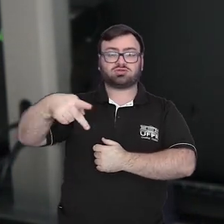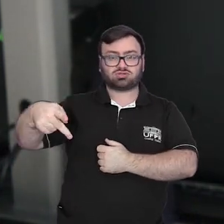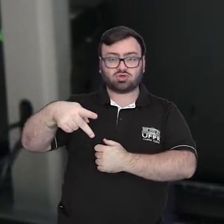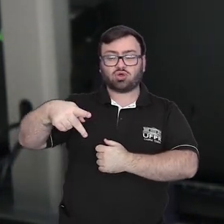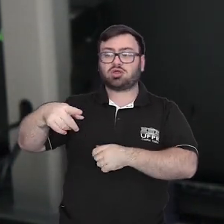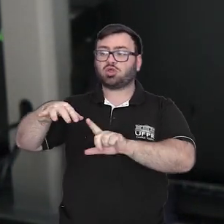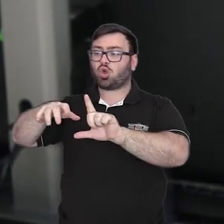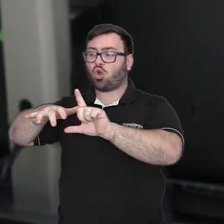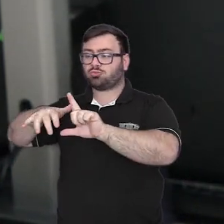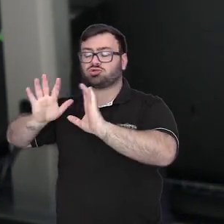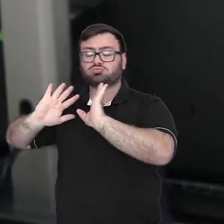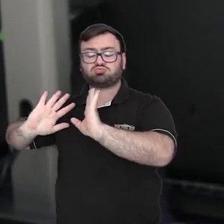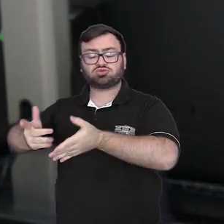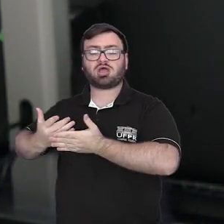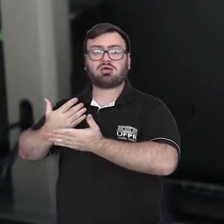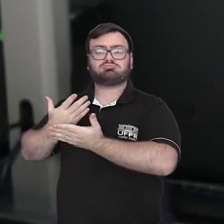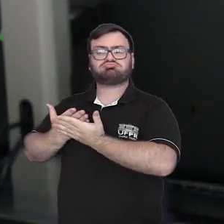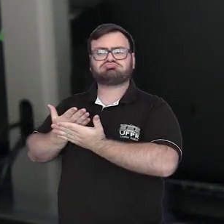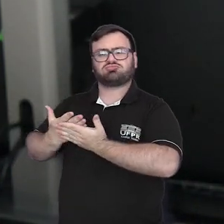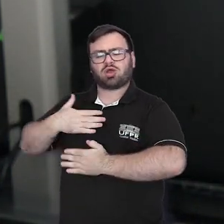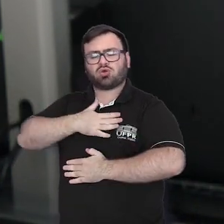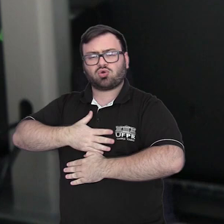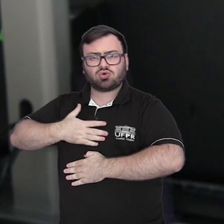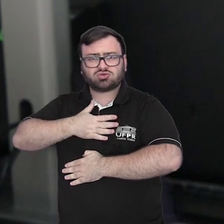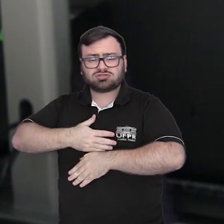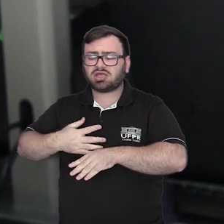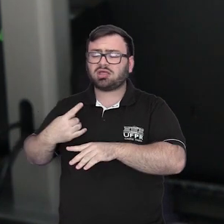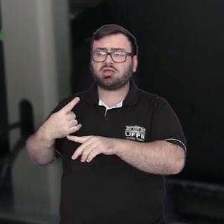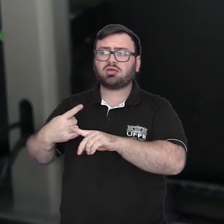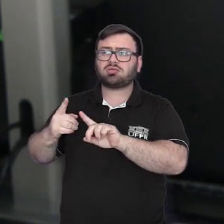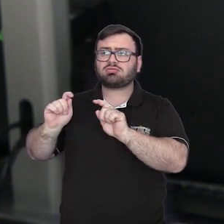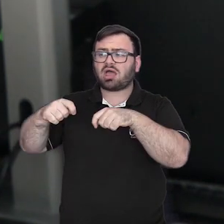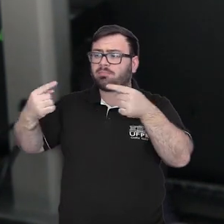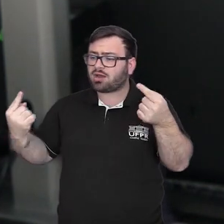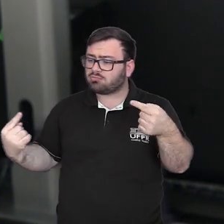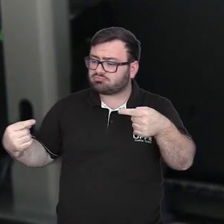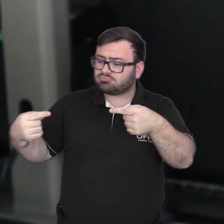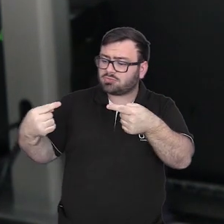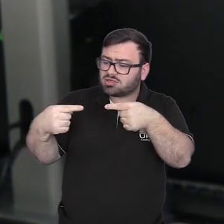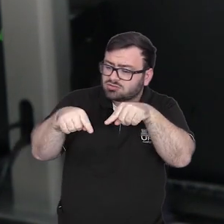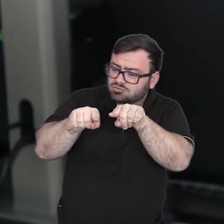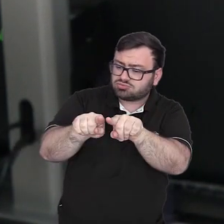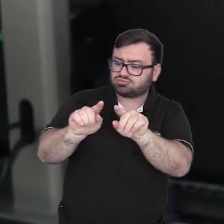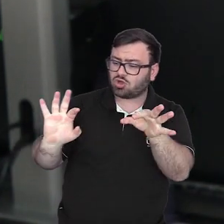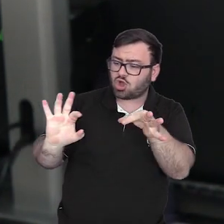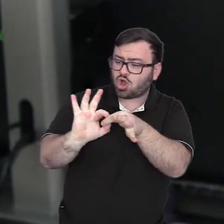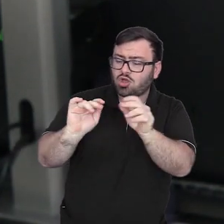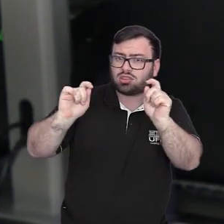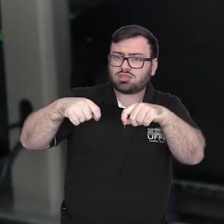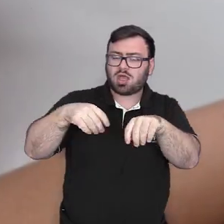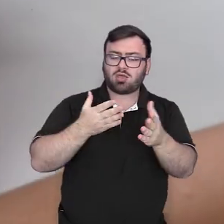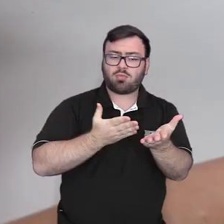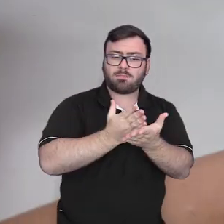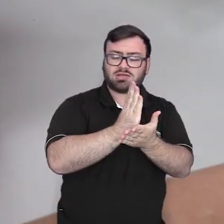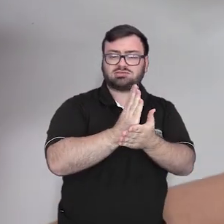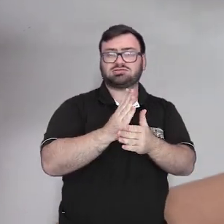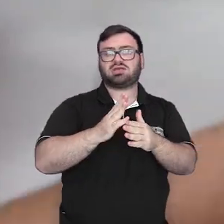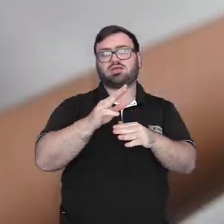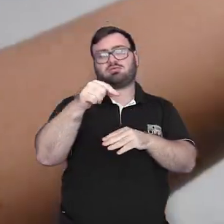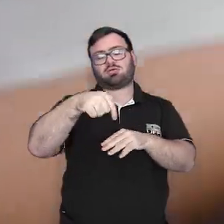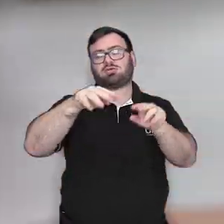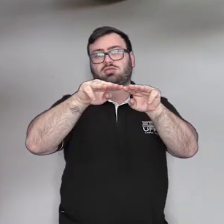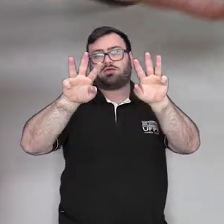é o que eu vi no ensino médio, me aproximei, gostei. Falei, por que não? Uni útil, agradável, entrei na Federal. Em tempos